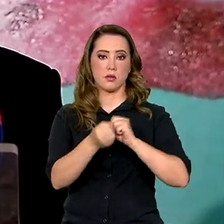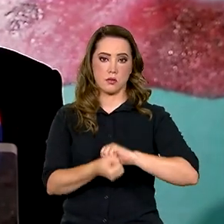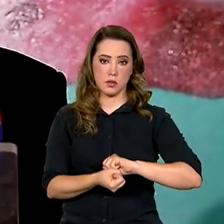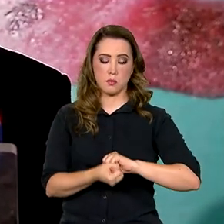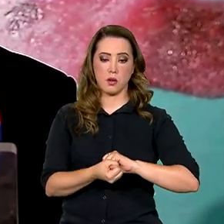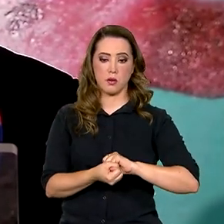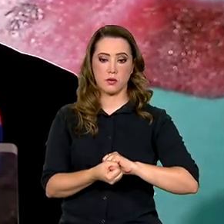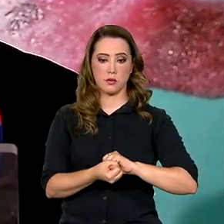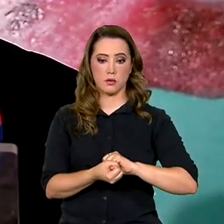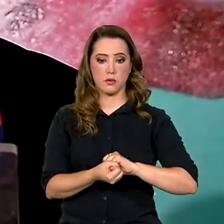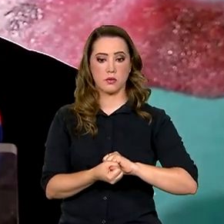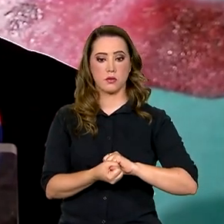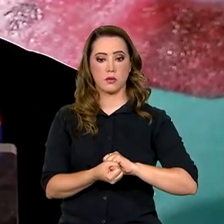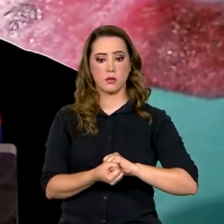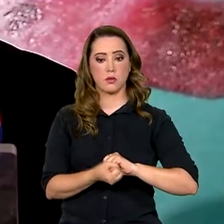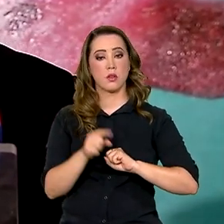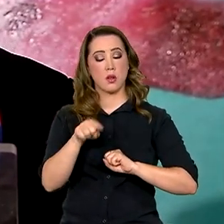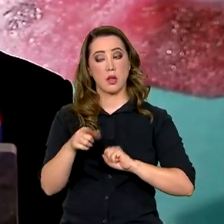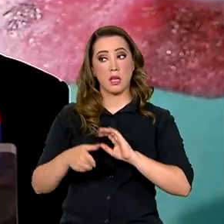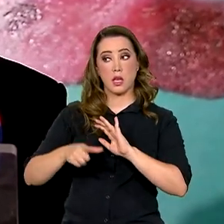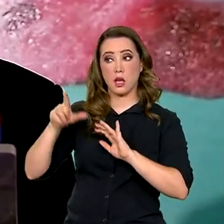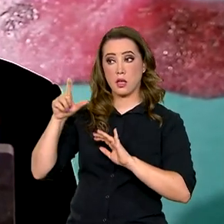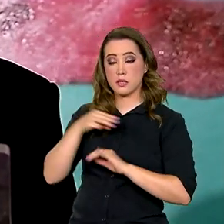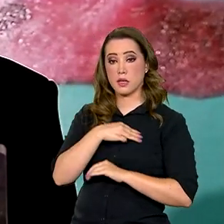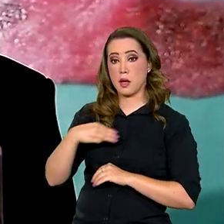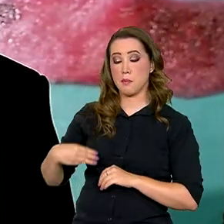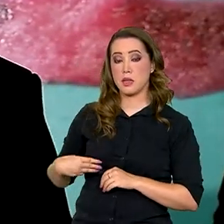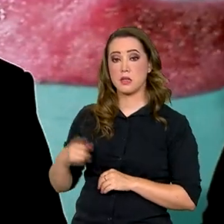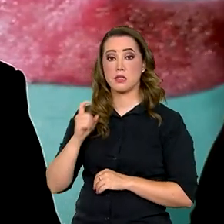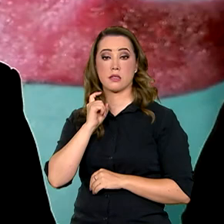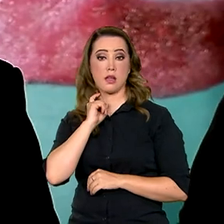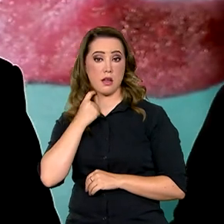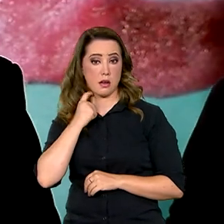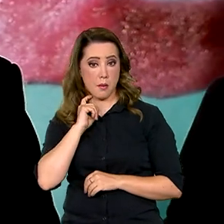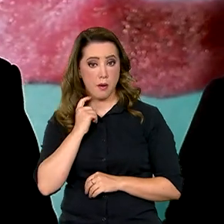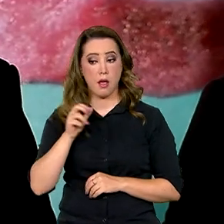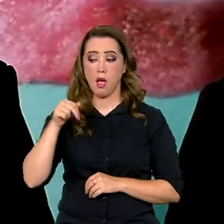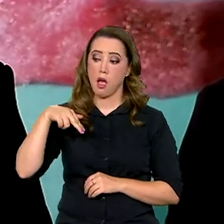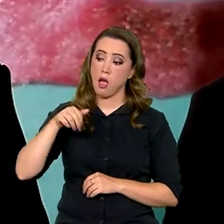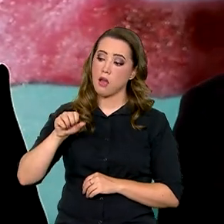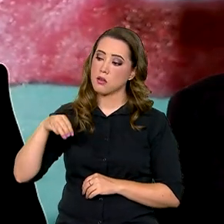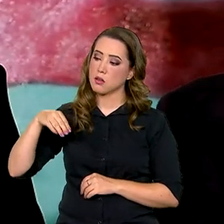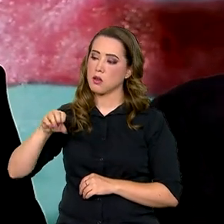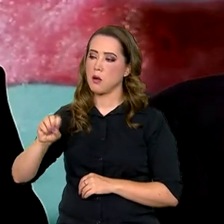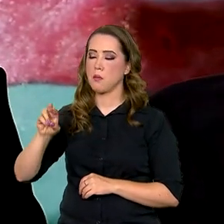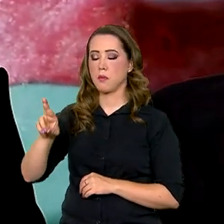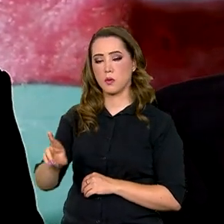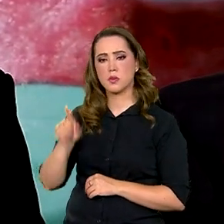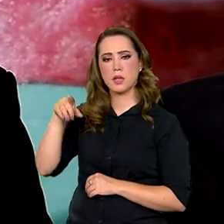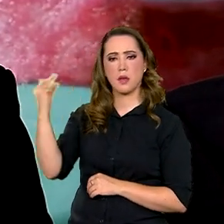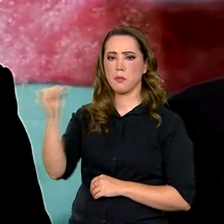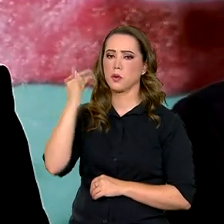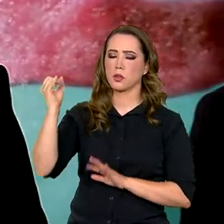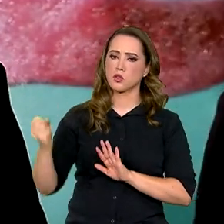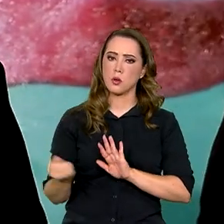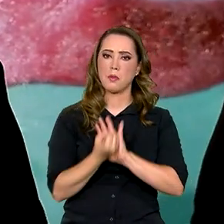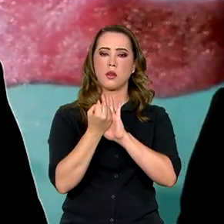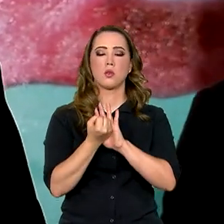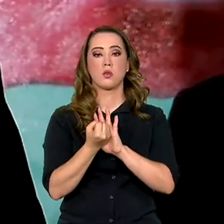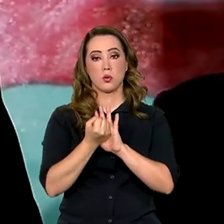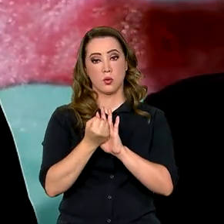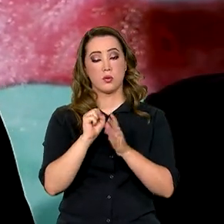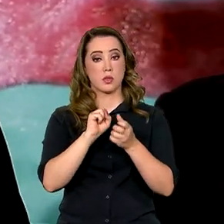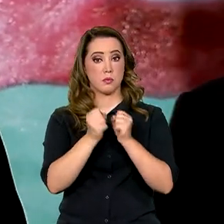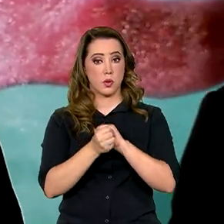da ministra na mesa uma pessoa que dispensa apresentações um personagem histórico do esporte nacional